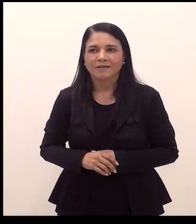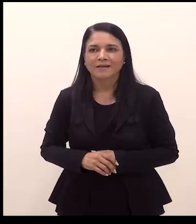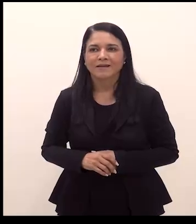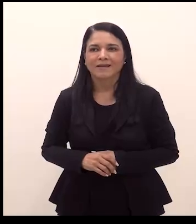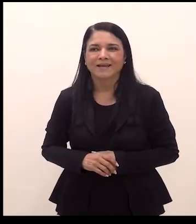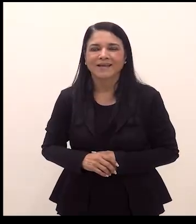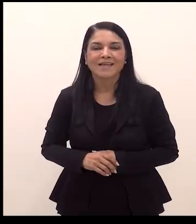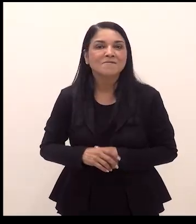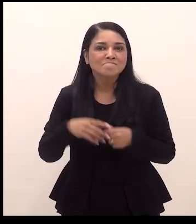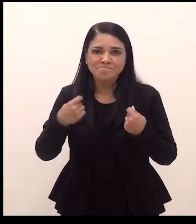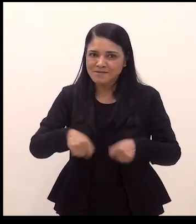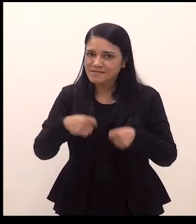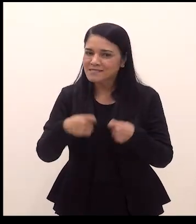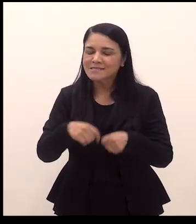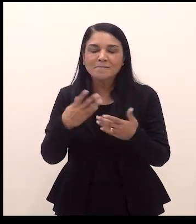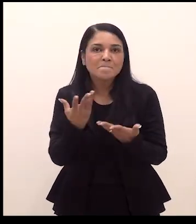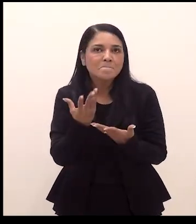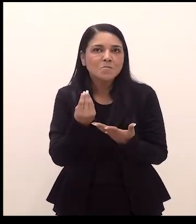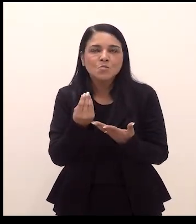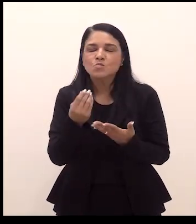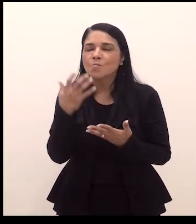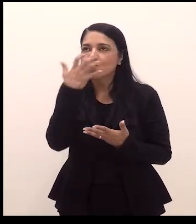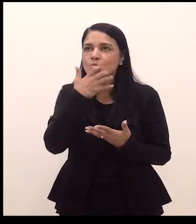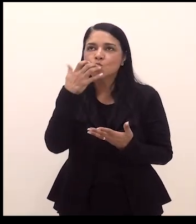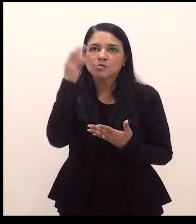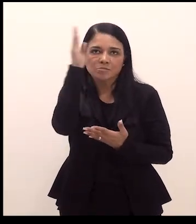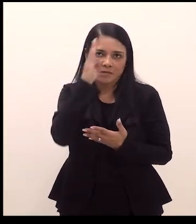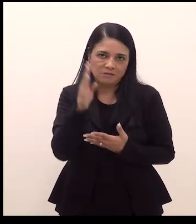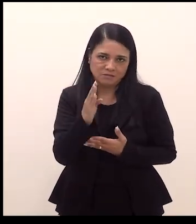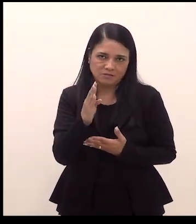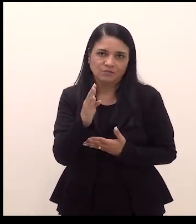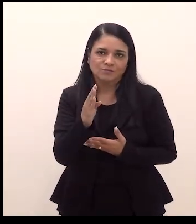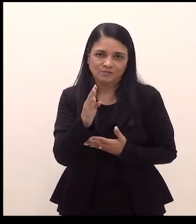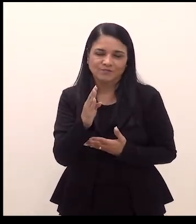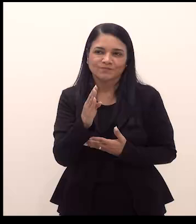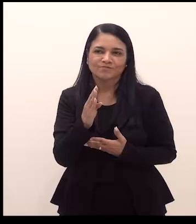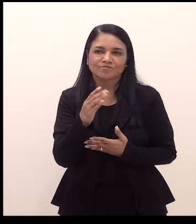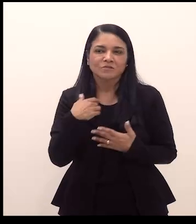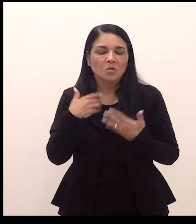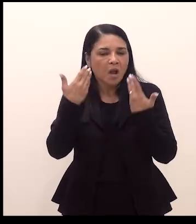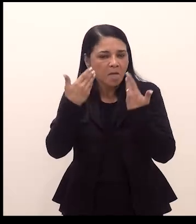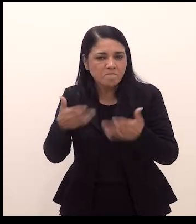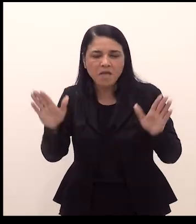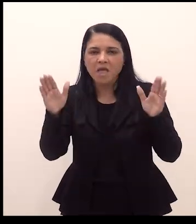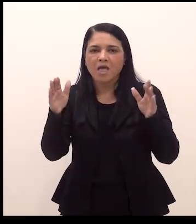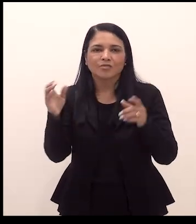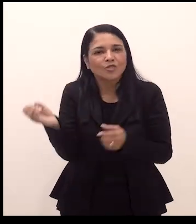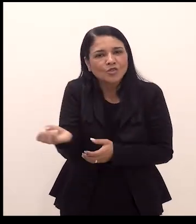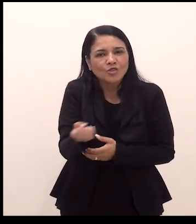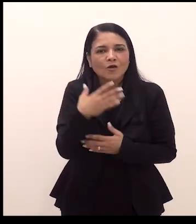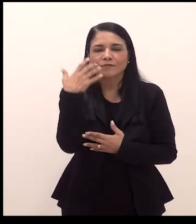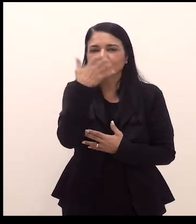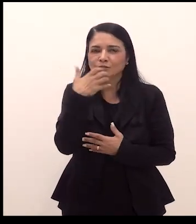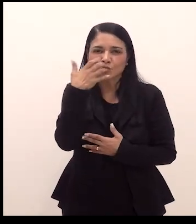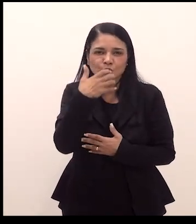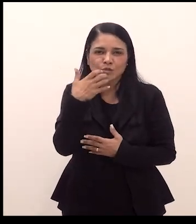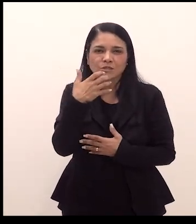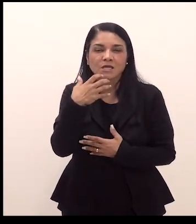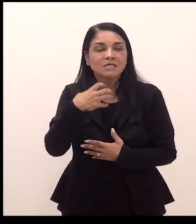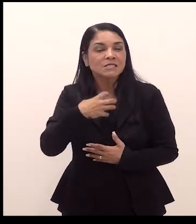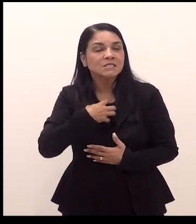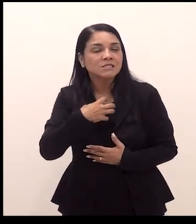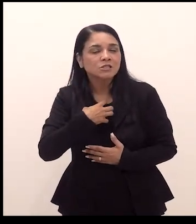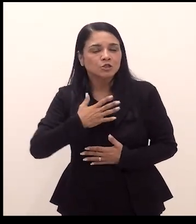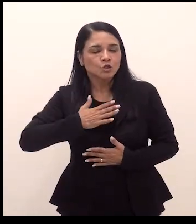Cara, música brasileira contemporânea. eu gosto muito, eu tô muito aberto à